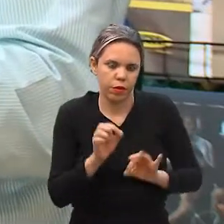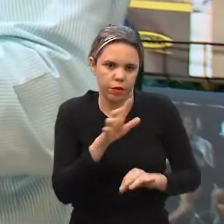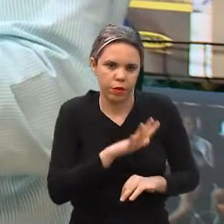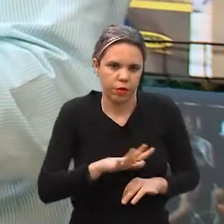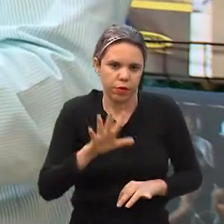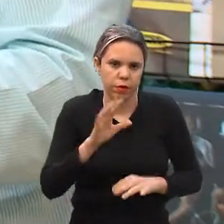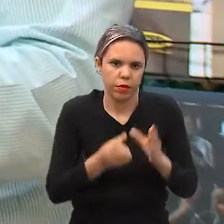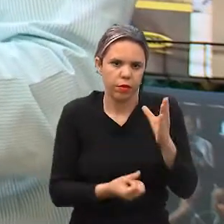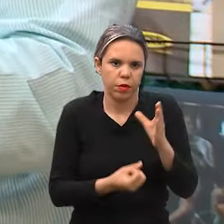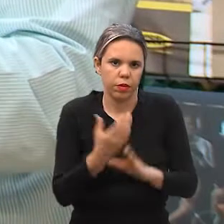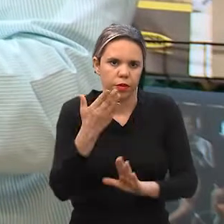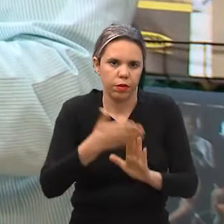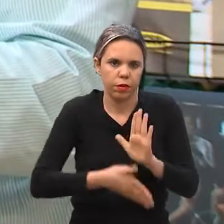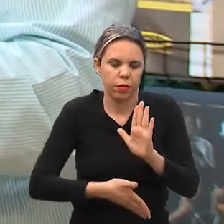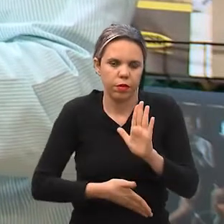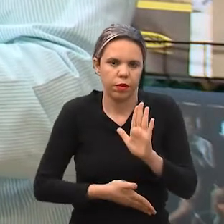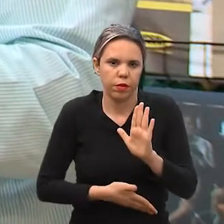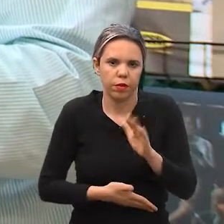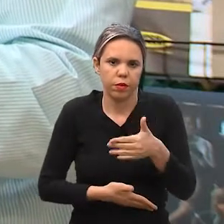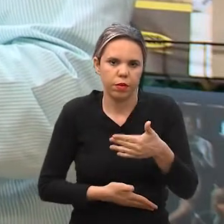geral do que seriam